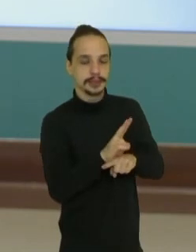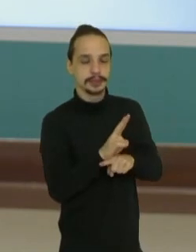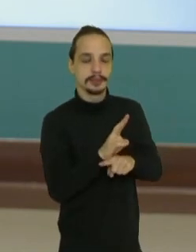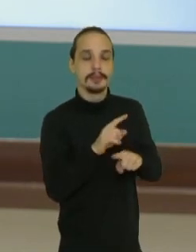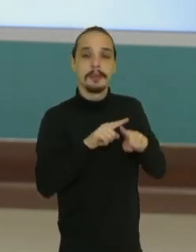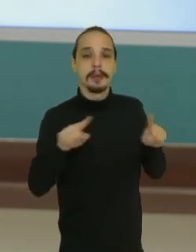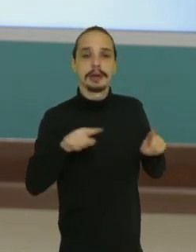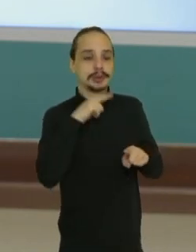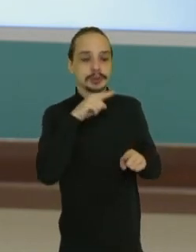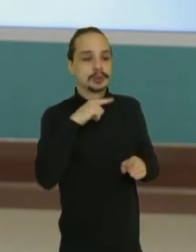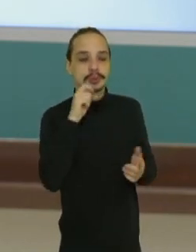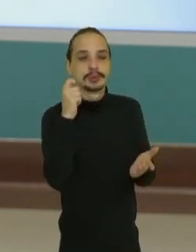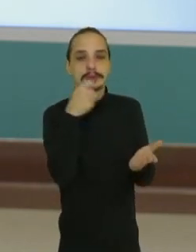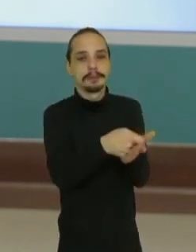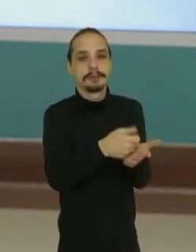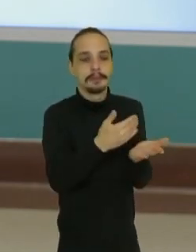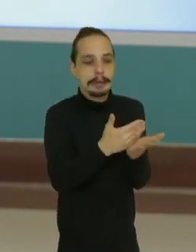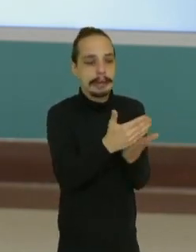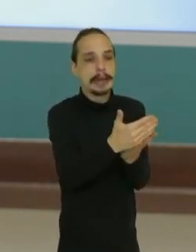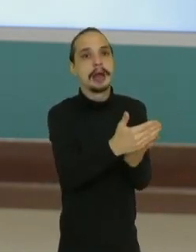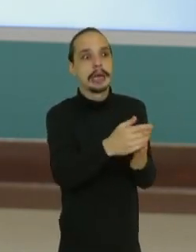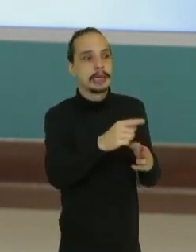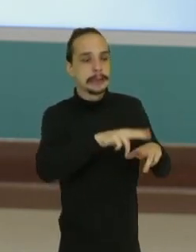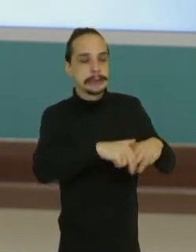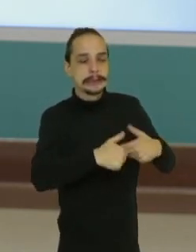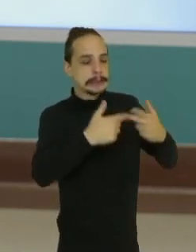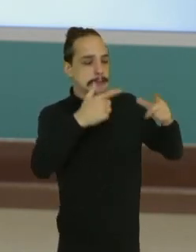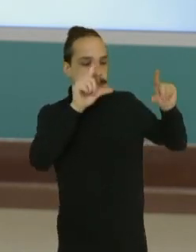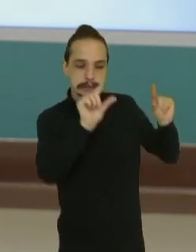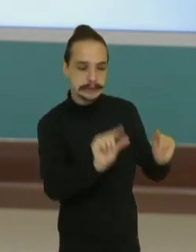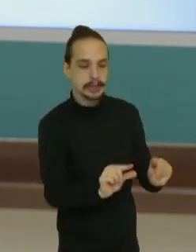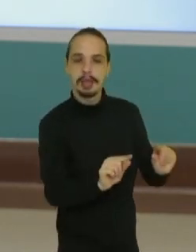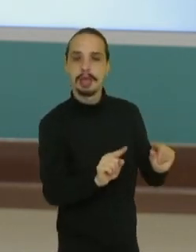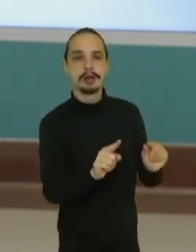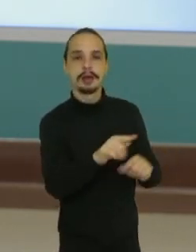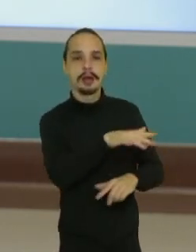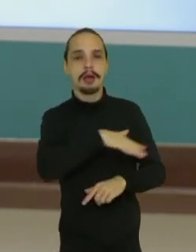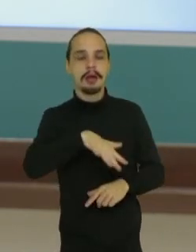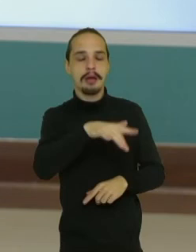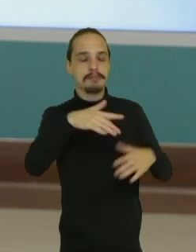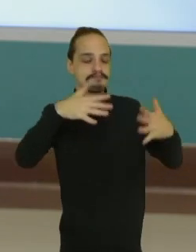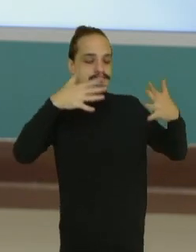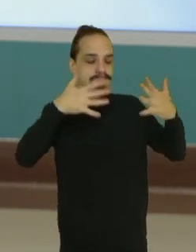Ao atingir preços bem acima do mercado, o setor acabou entrando em colapso.